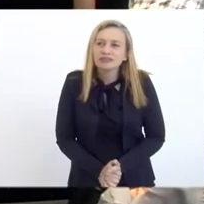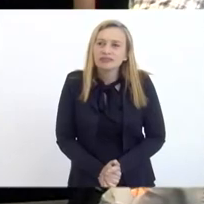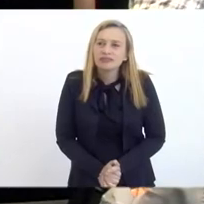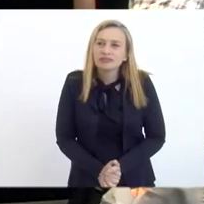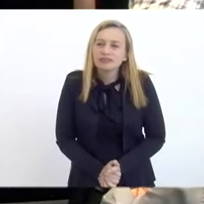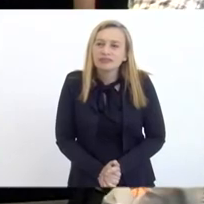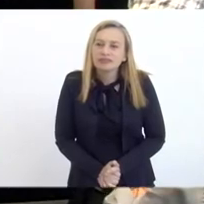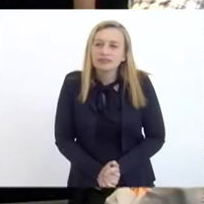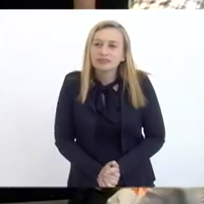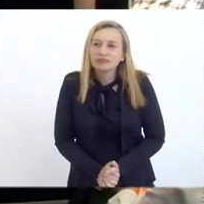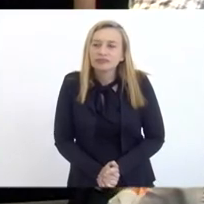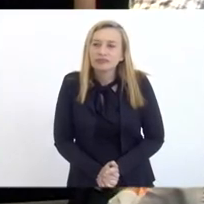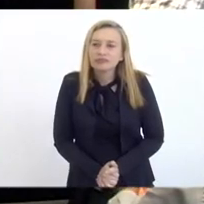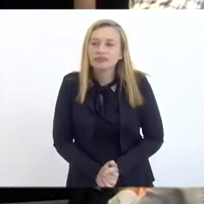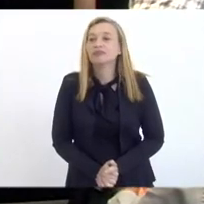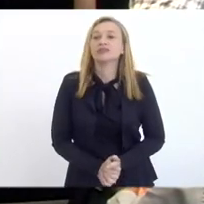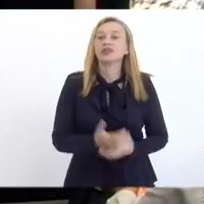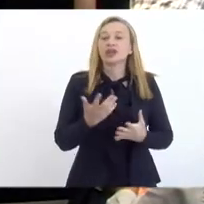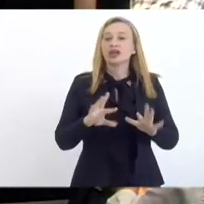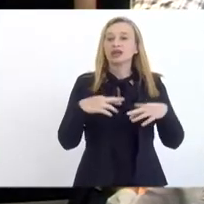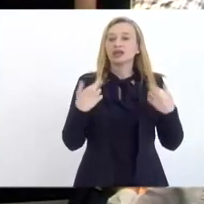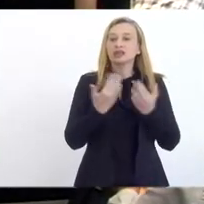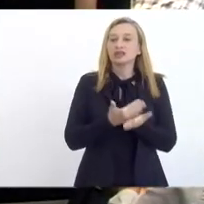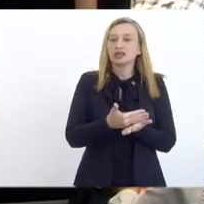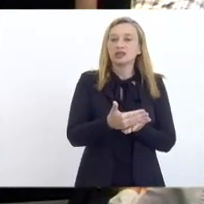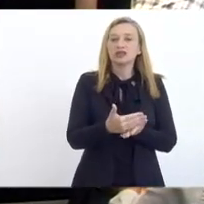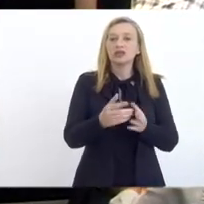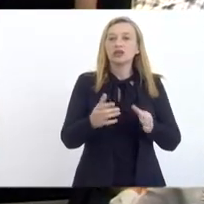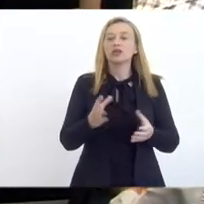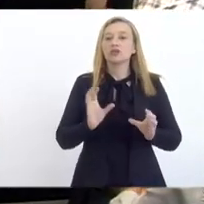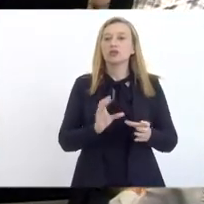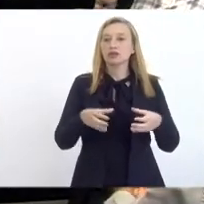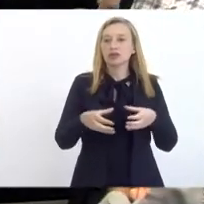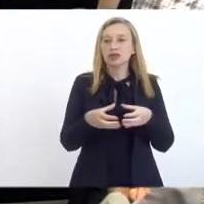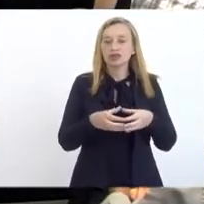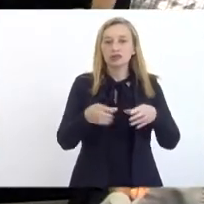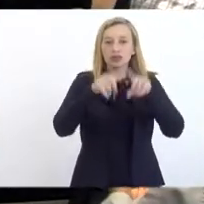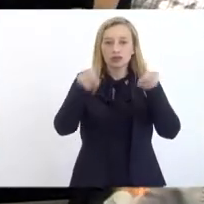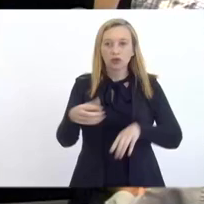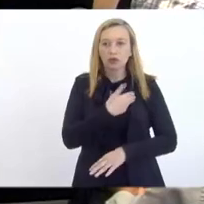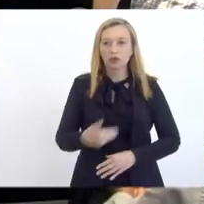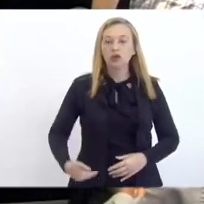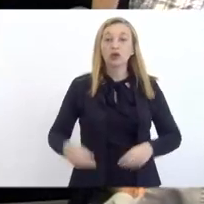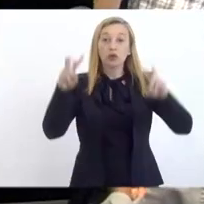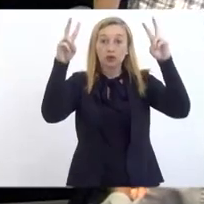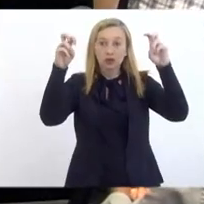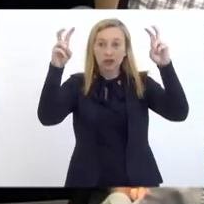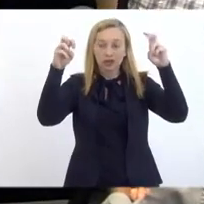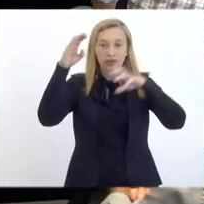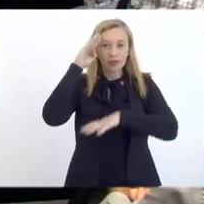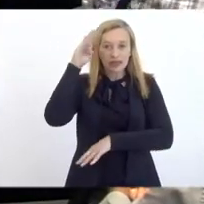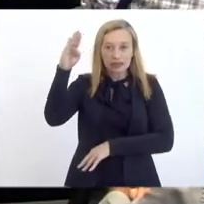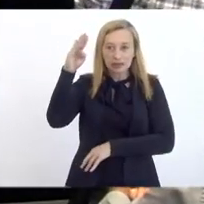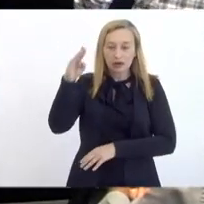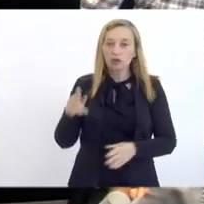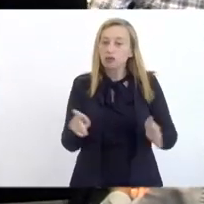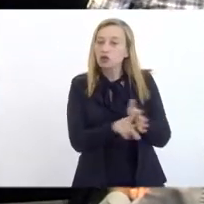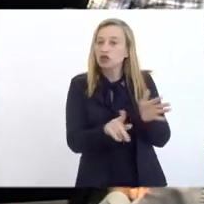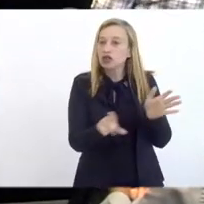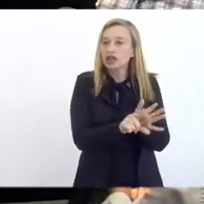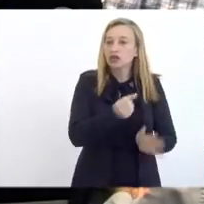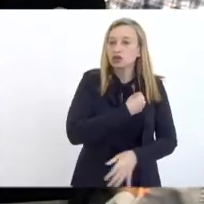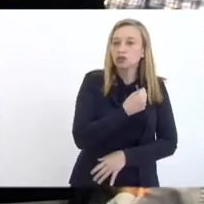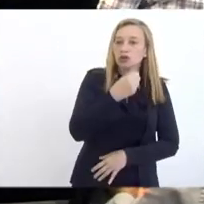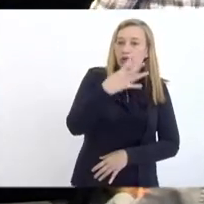vendo o número legal, declaro aberta a 8ª audiência pública da Comissão de Servidores Públicos, que tem como tema o projeto de lei número